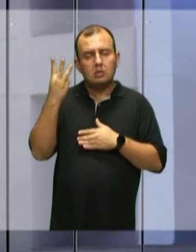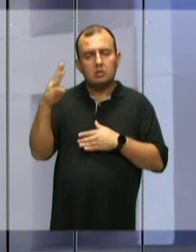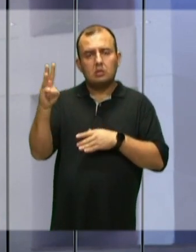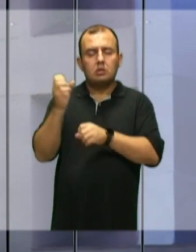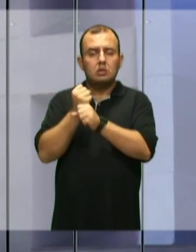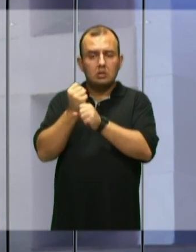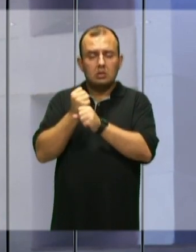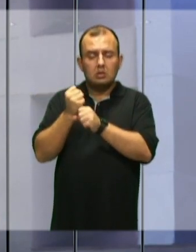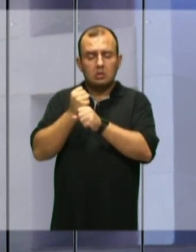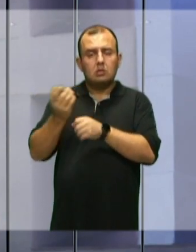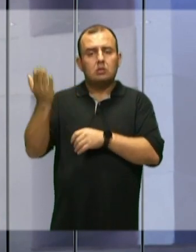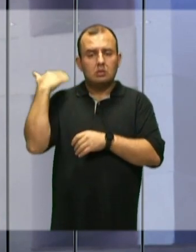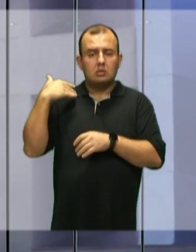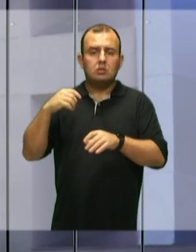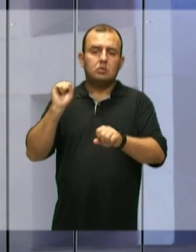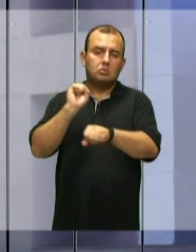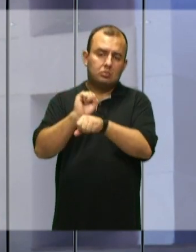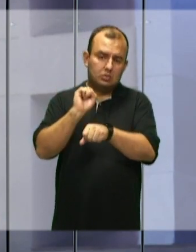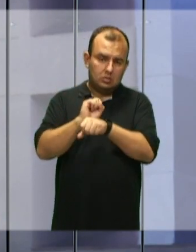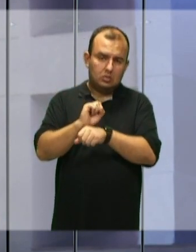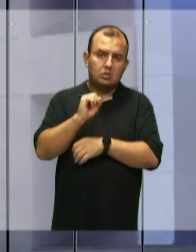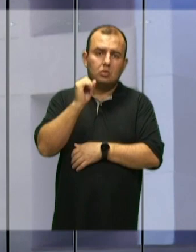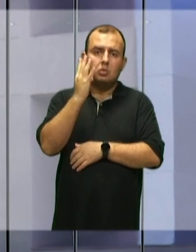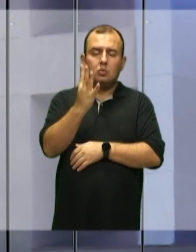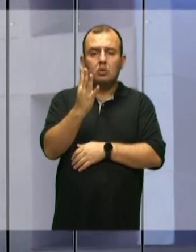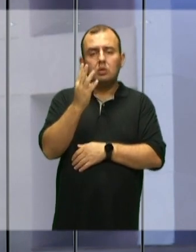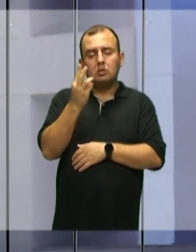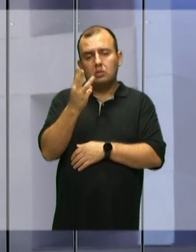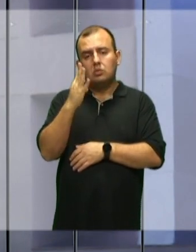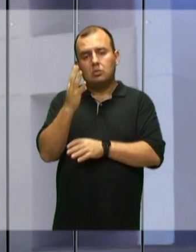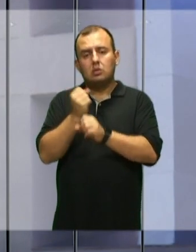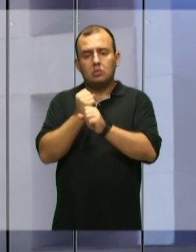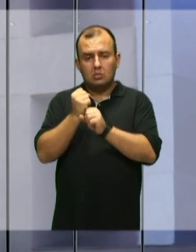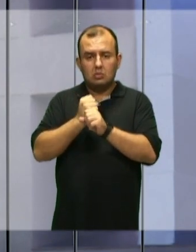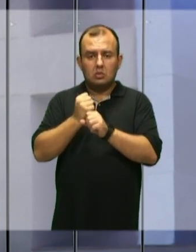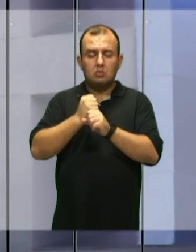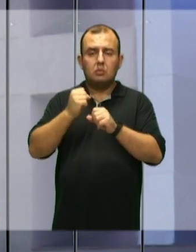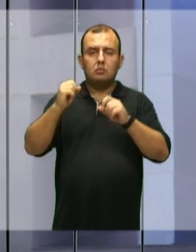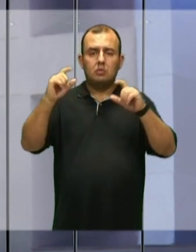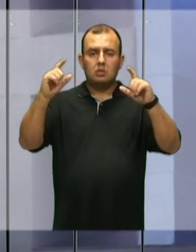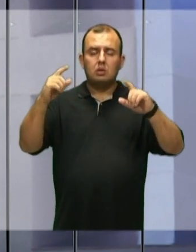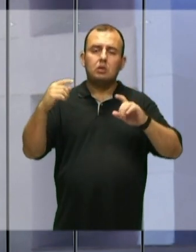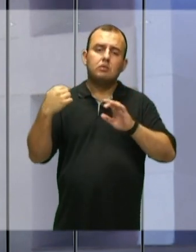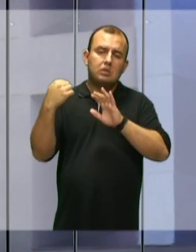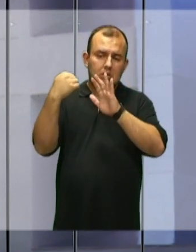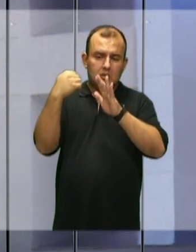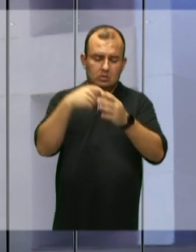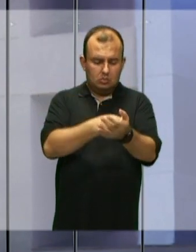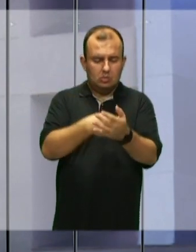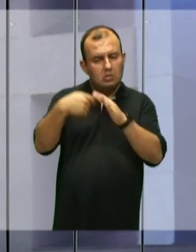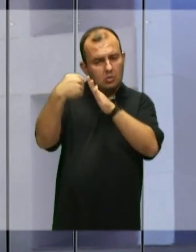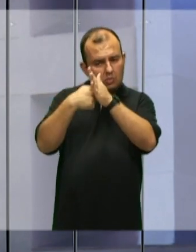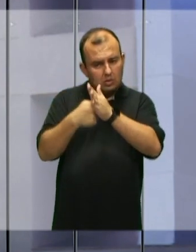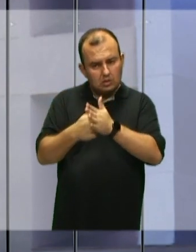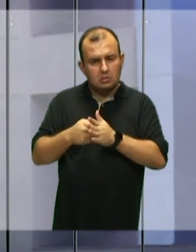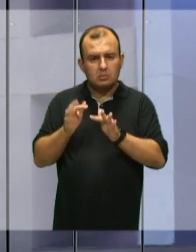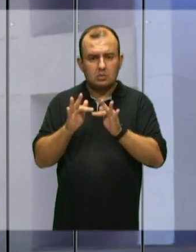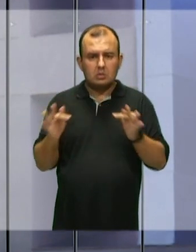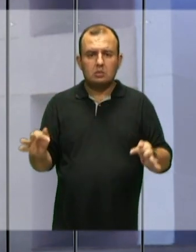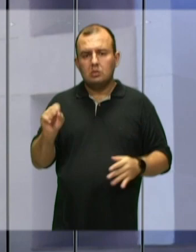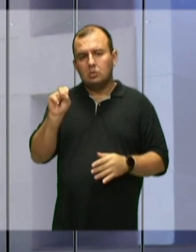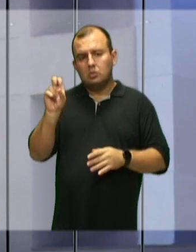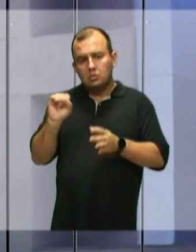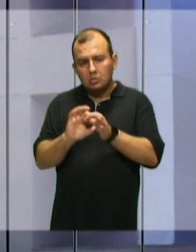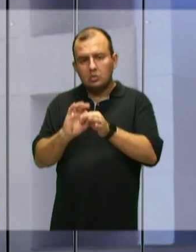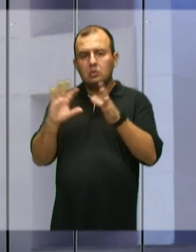atrás as pessoas aguardavam qu 3 anos para fazer uma ressonância magnética que é um exame simples que a cidade tem que o SUS tem